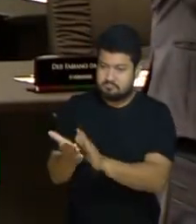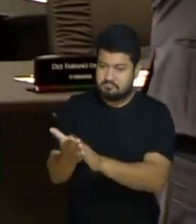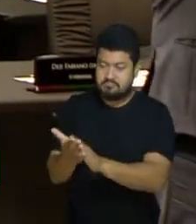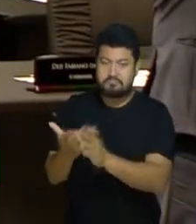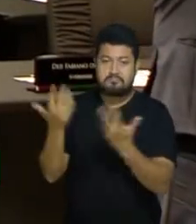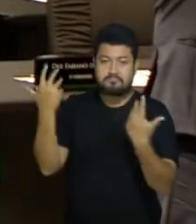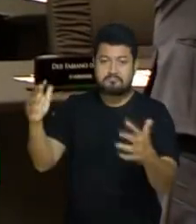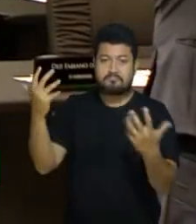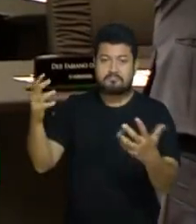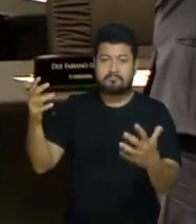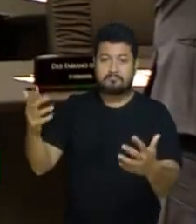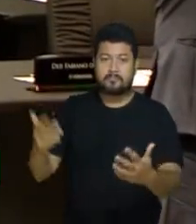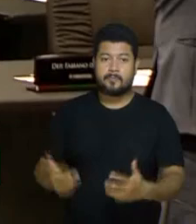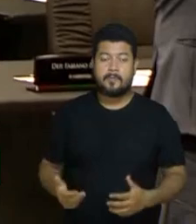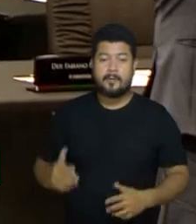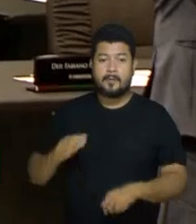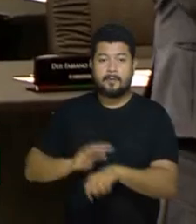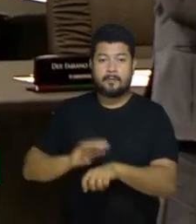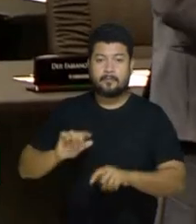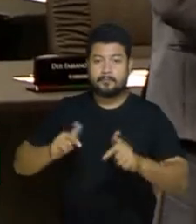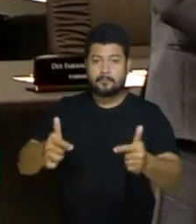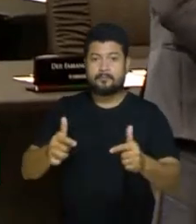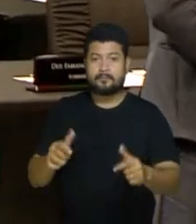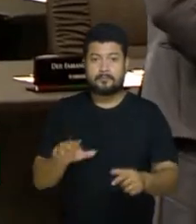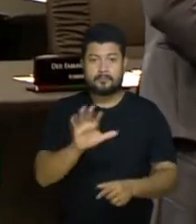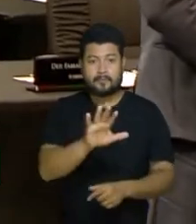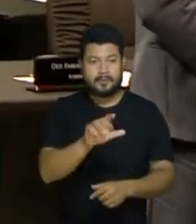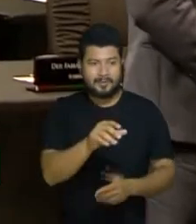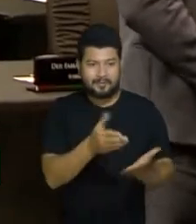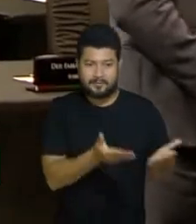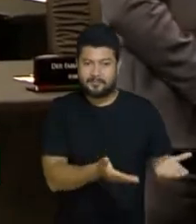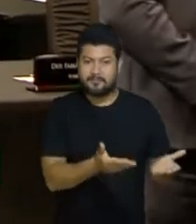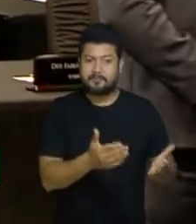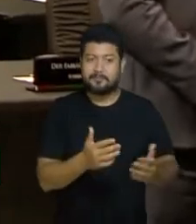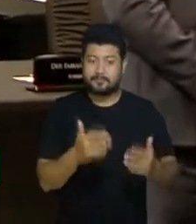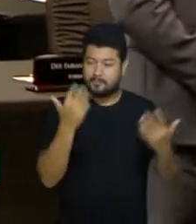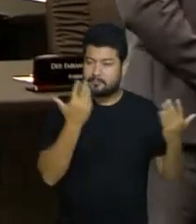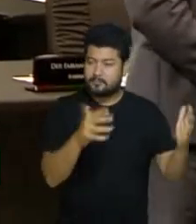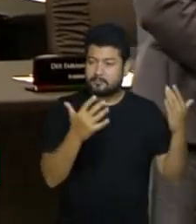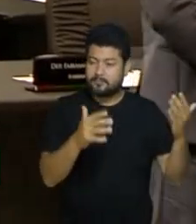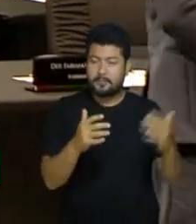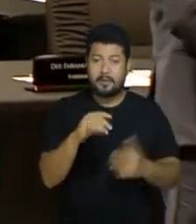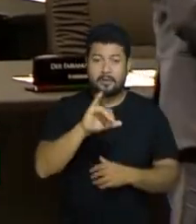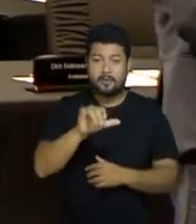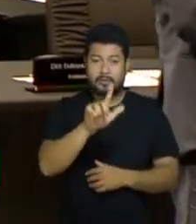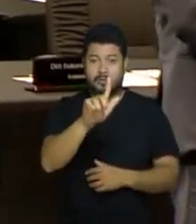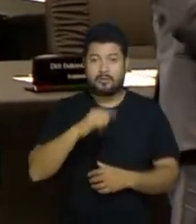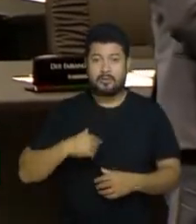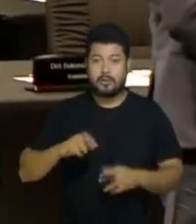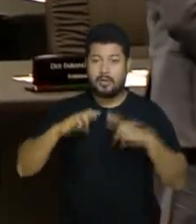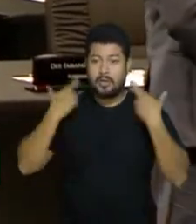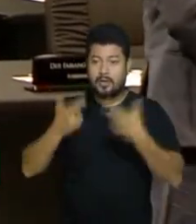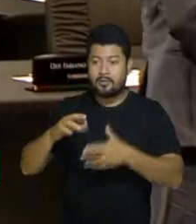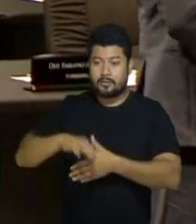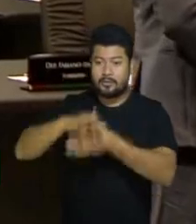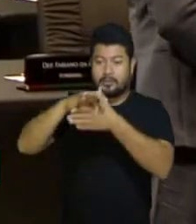ação, mas eu quero parabenizar também o deputado Júlio Garcia. Nós estivemos na reunião de líderes quando você trouxe essa pauta, principalmente pediu o